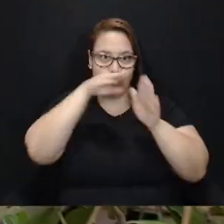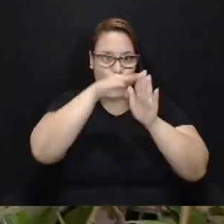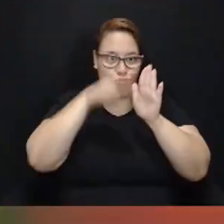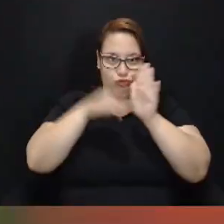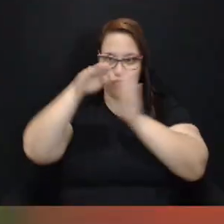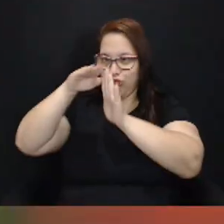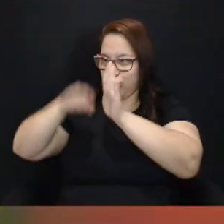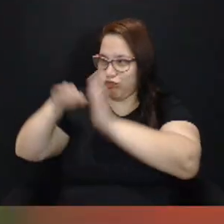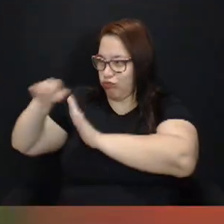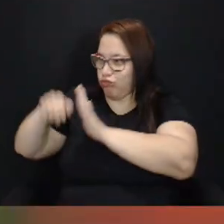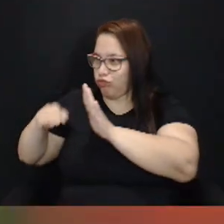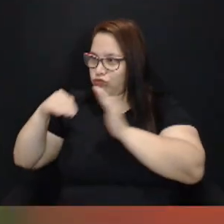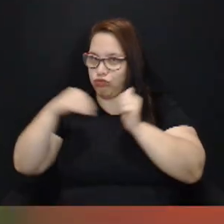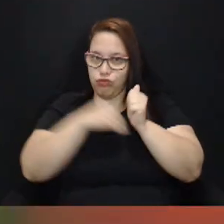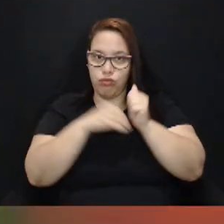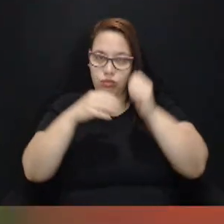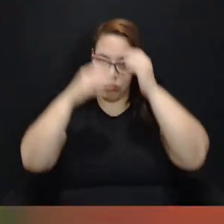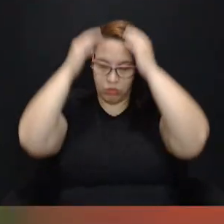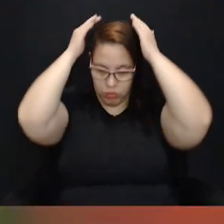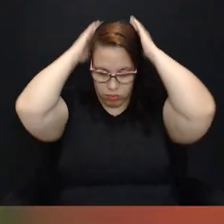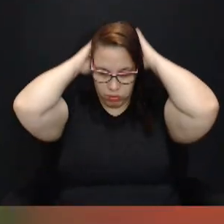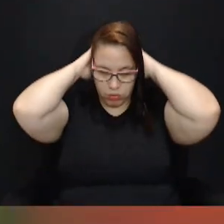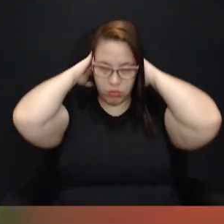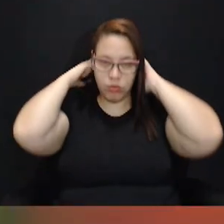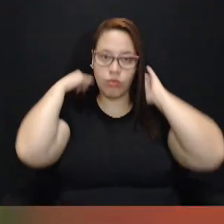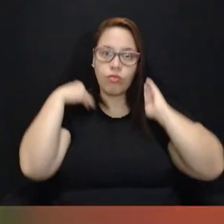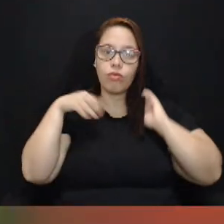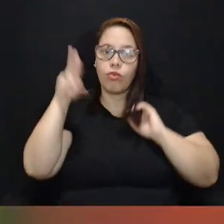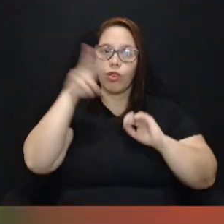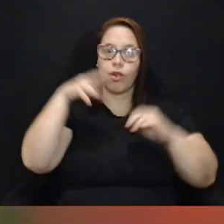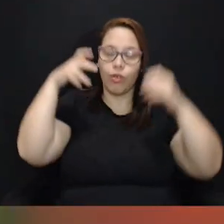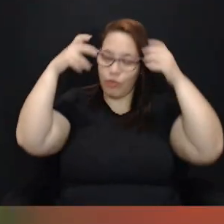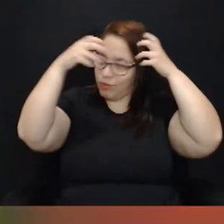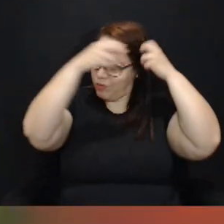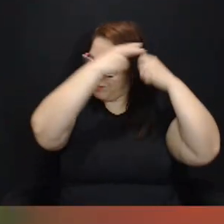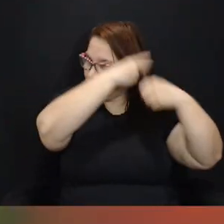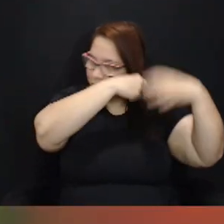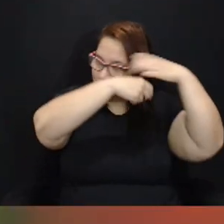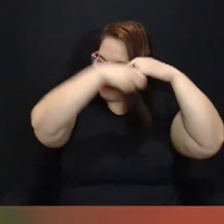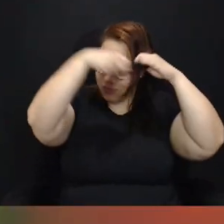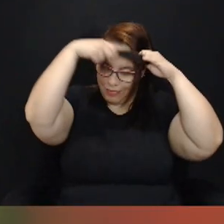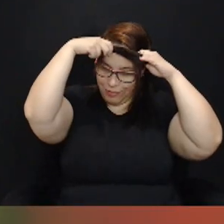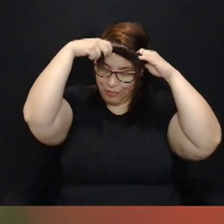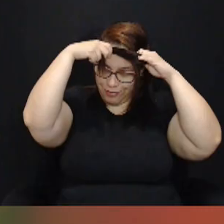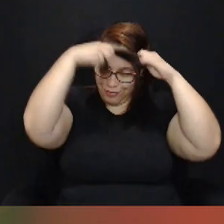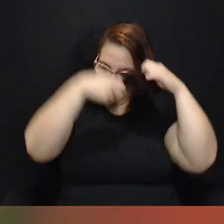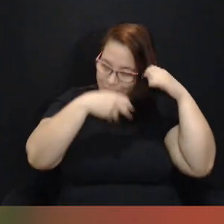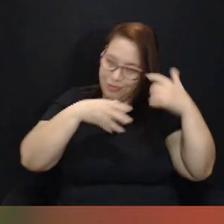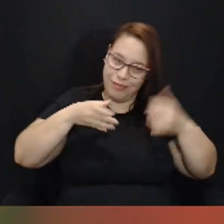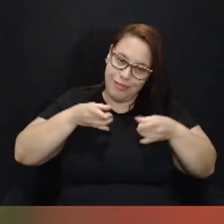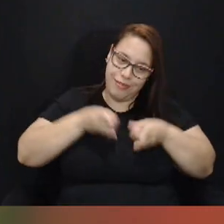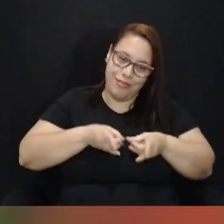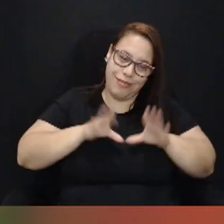E o cabelo da Thaís, que eu usava como peruca, aos domingos à tarde, no sofá da sala,